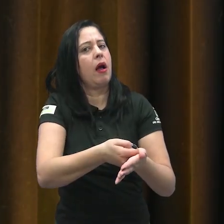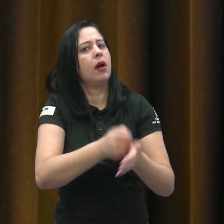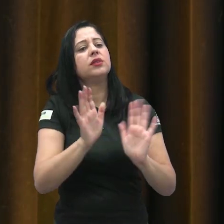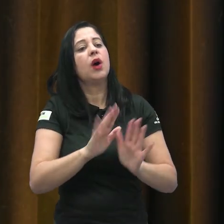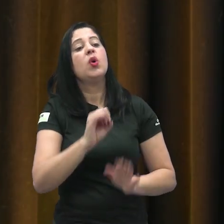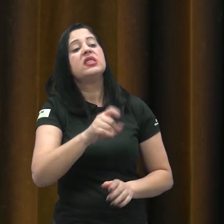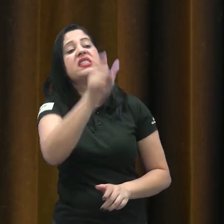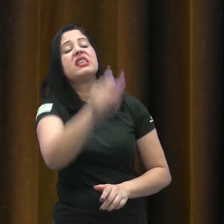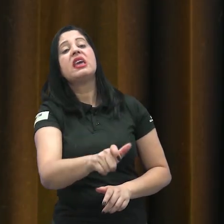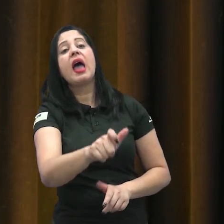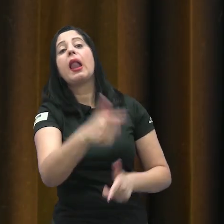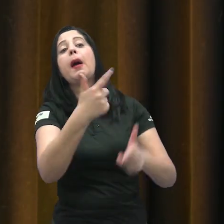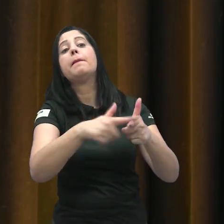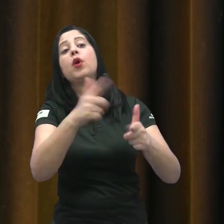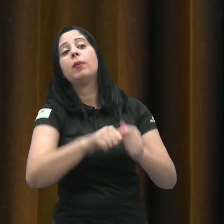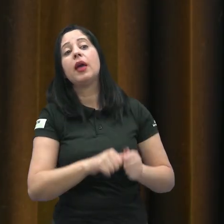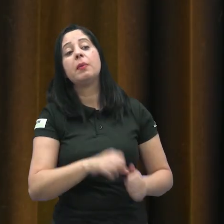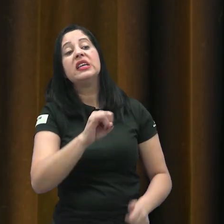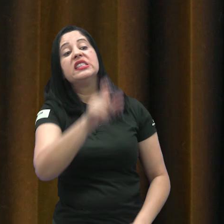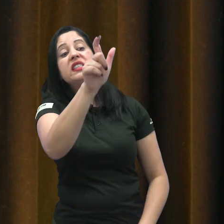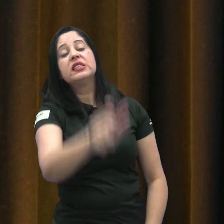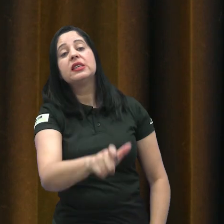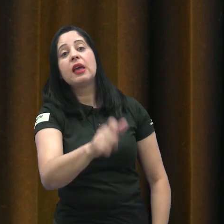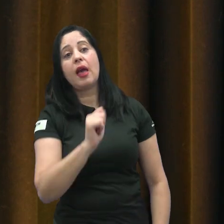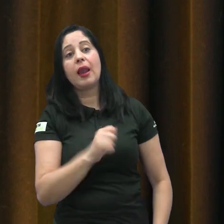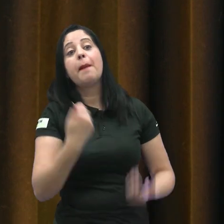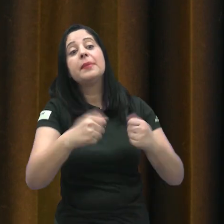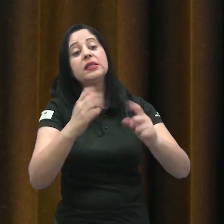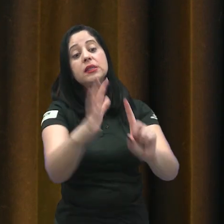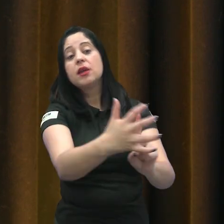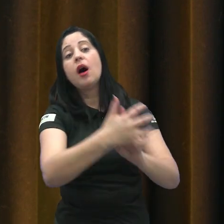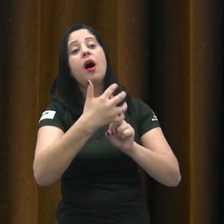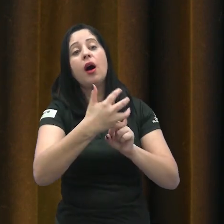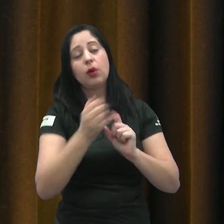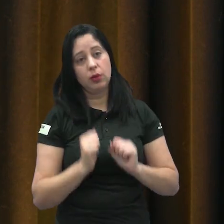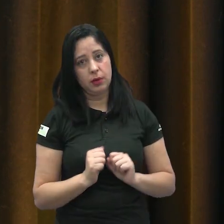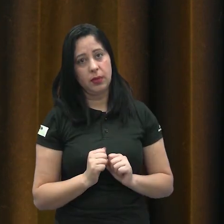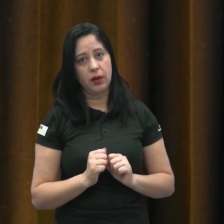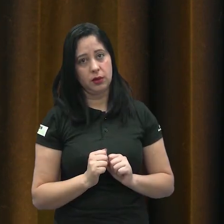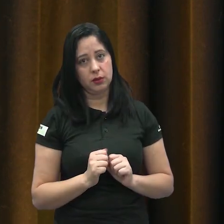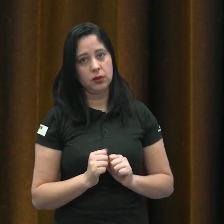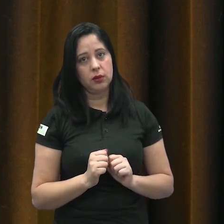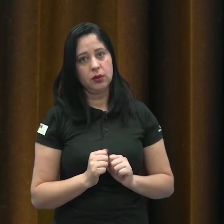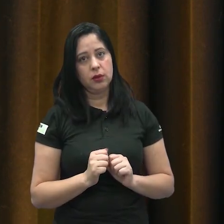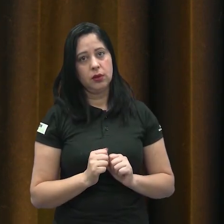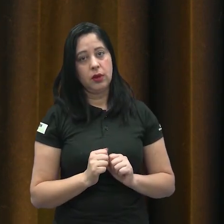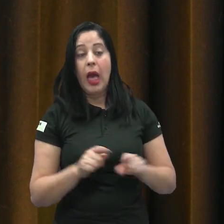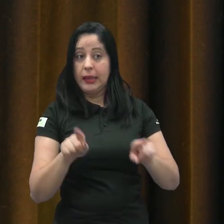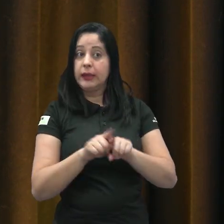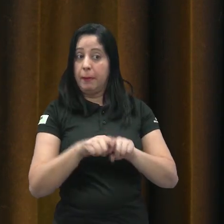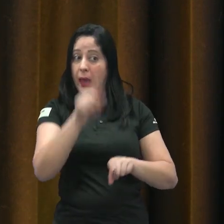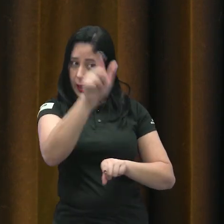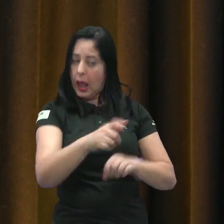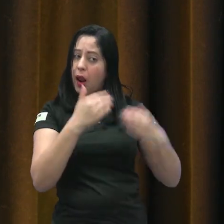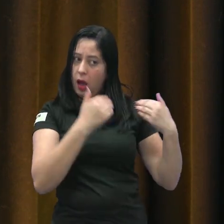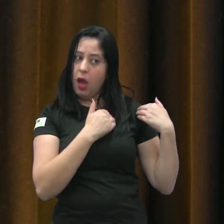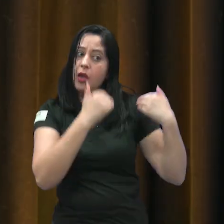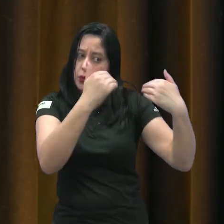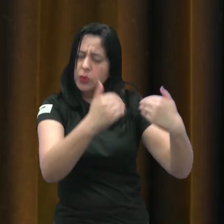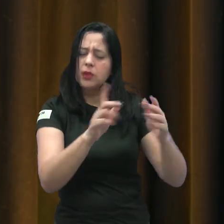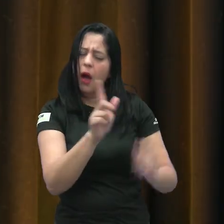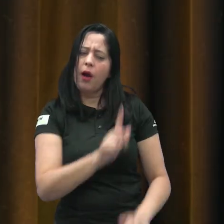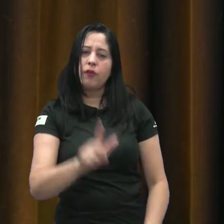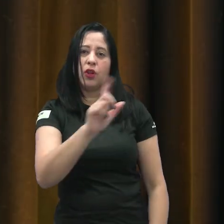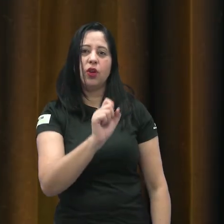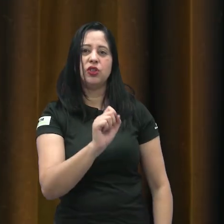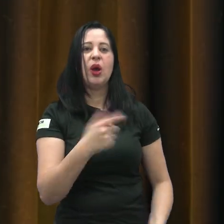estiver precisando de um certo acolhimento, né? E também entendendo que também tem a responsabilidade dela. Porque empatia, Priscila, não é só